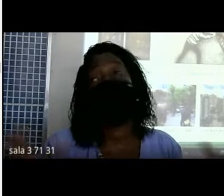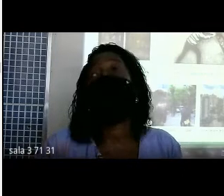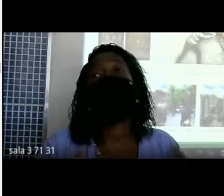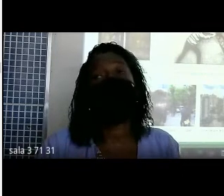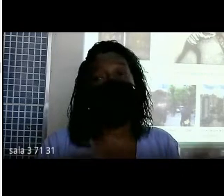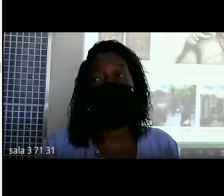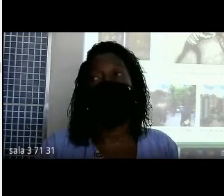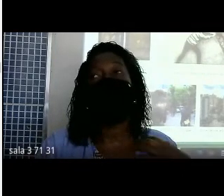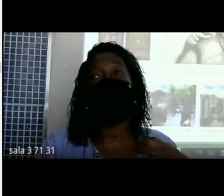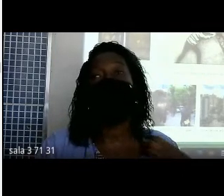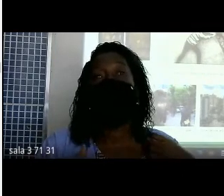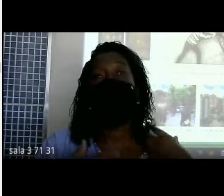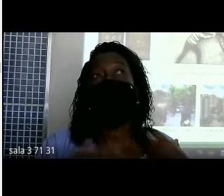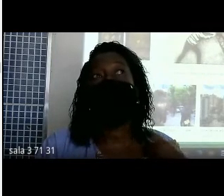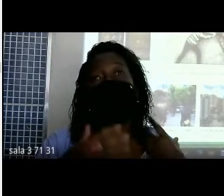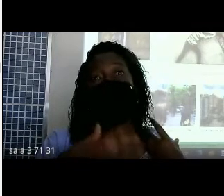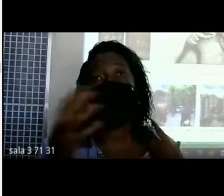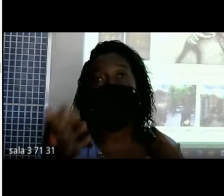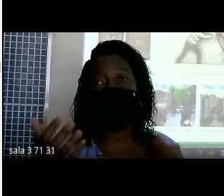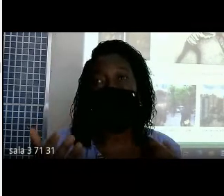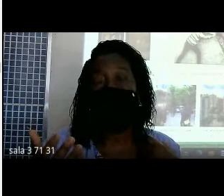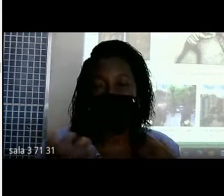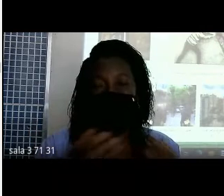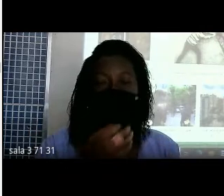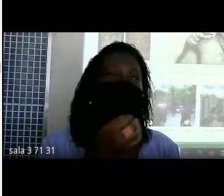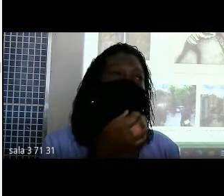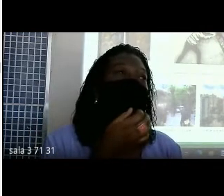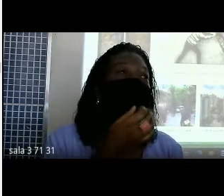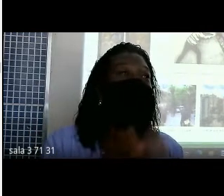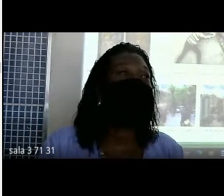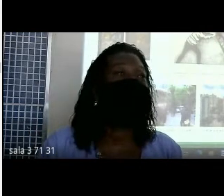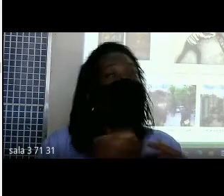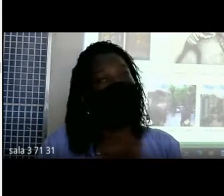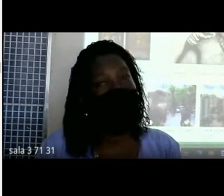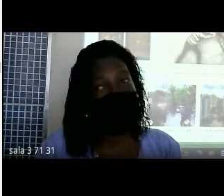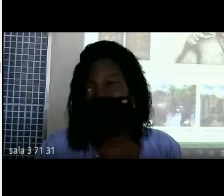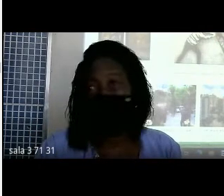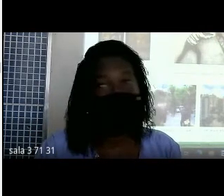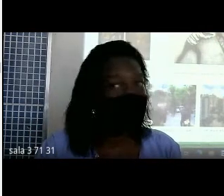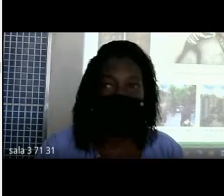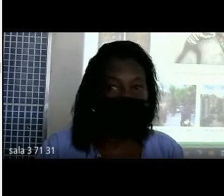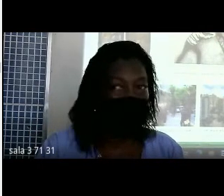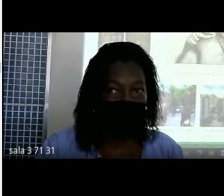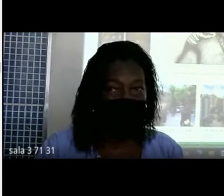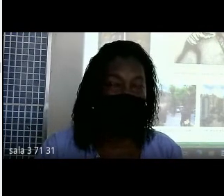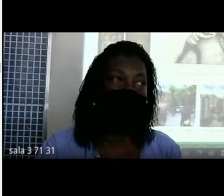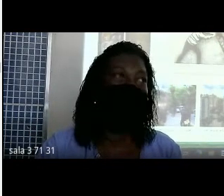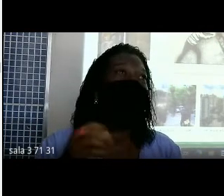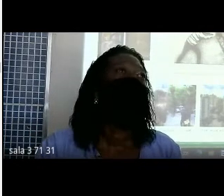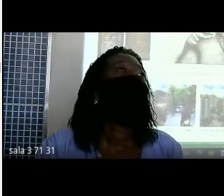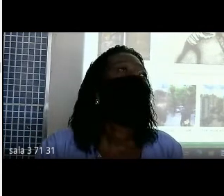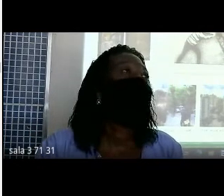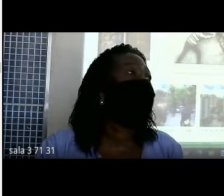Ele trabalha junto com a equipe. Uma vez dizem que ele quase foi pego, né? Mas como ele tem a identidade secreta, ele nunca mostrou o rosto